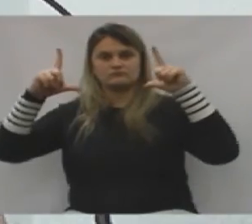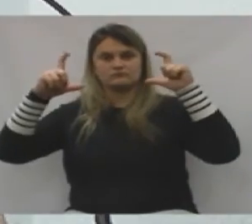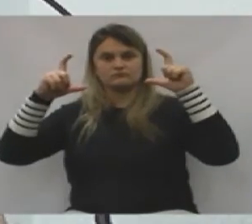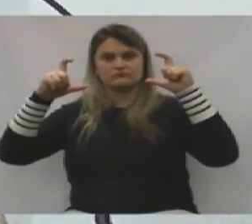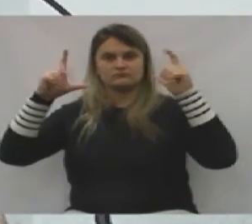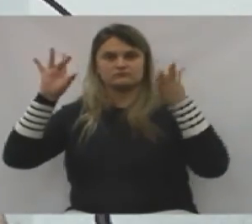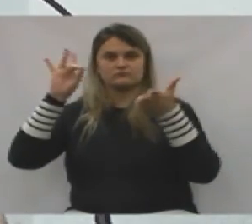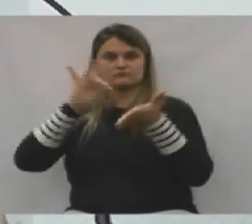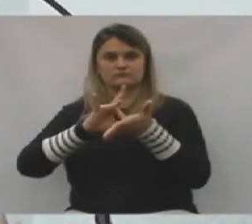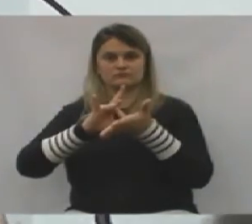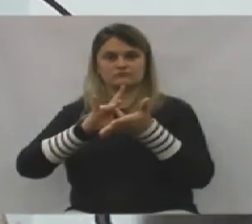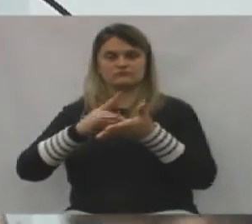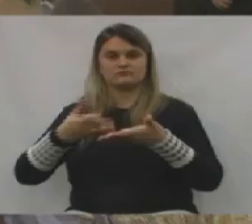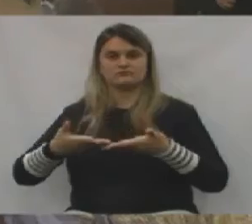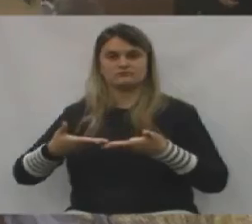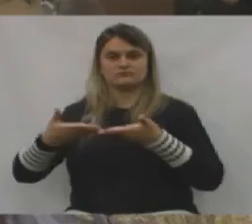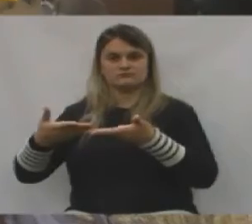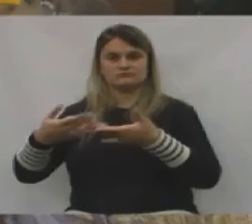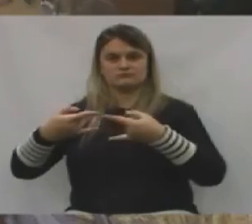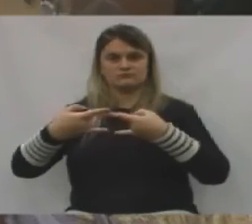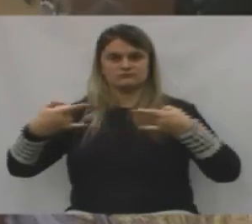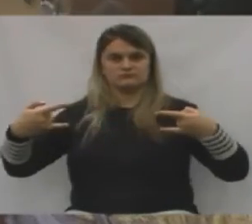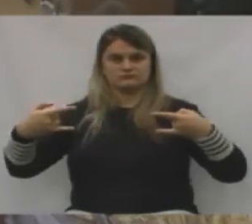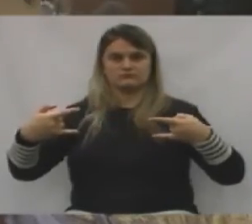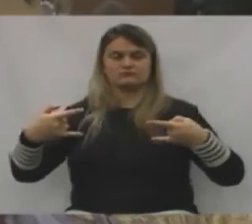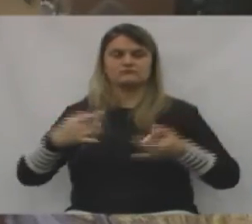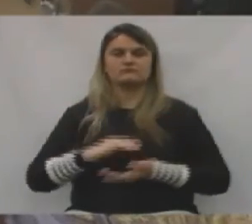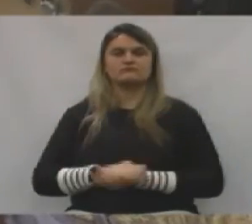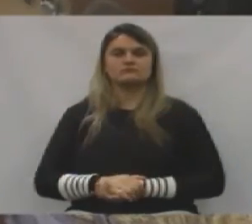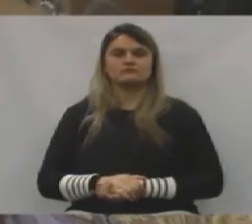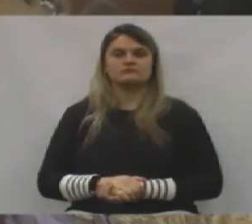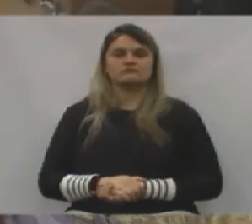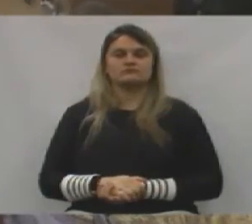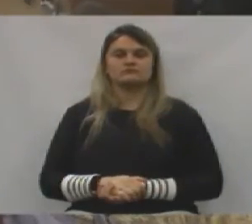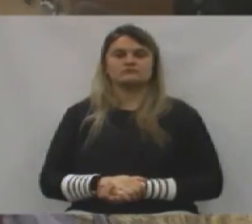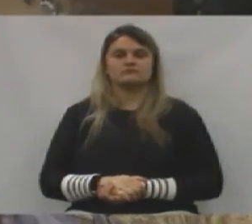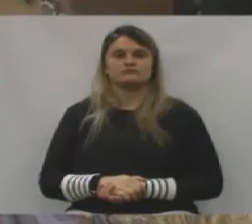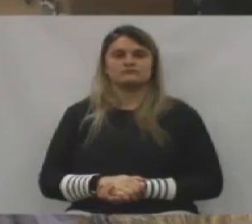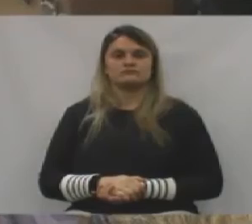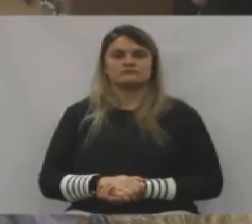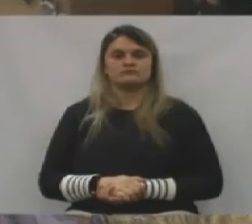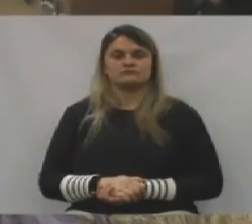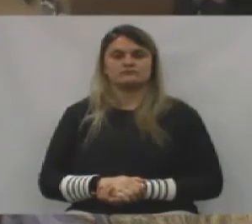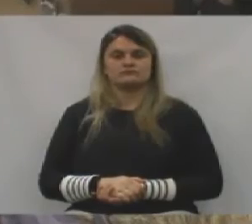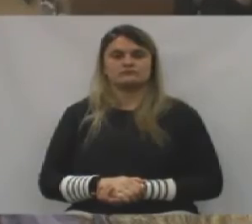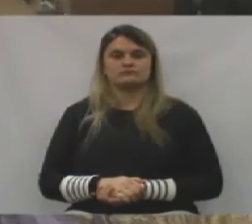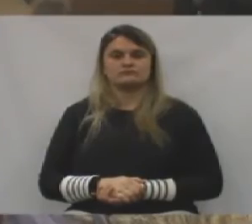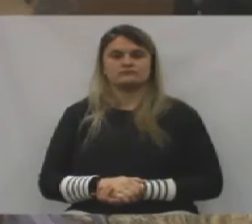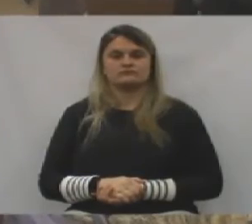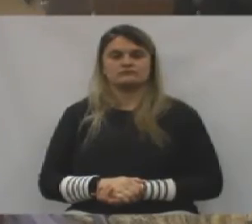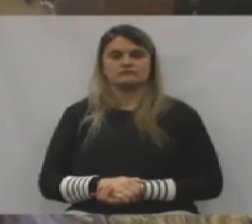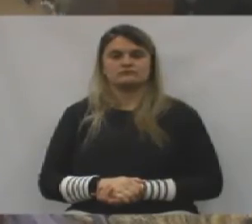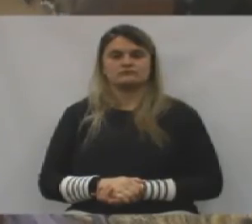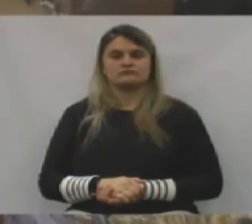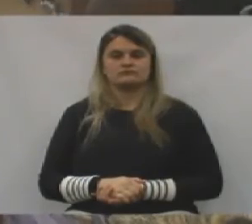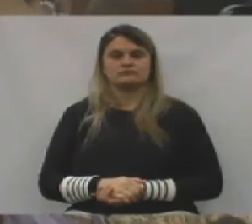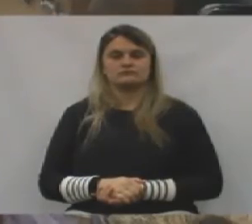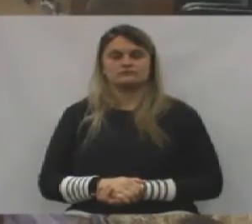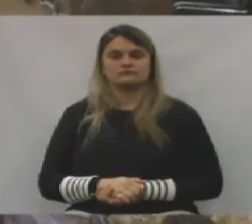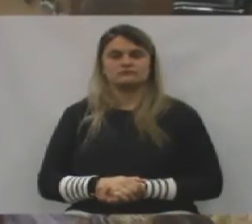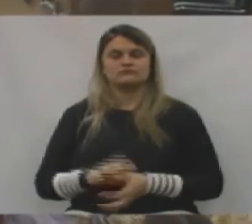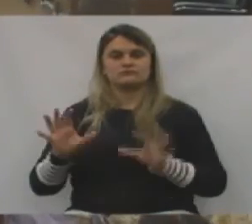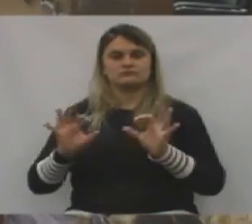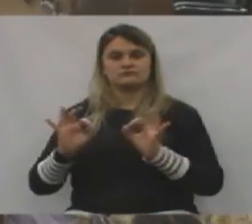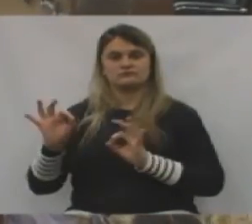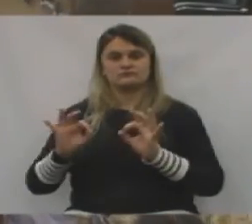oficial, onde vamos, então, fazer essa entrega simbólica dos R$800 mil. Pode se posicionar ali